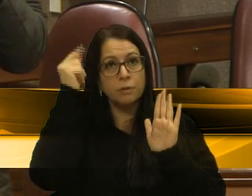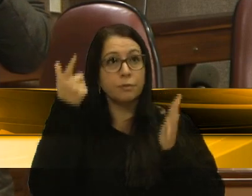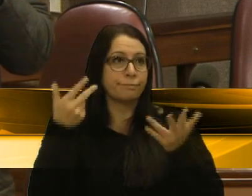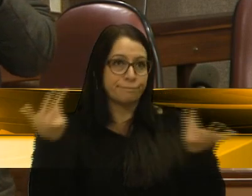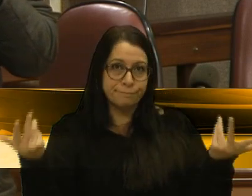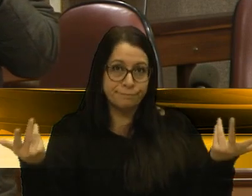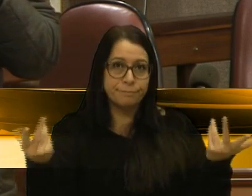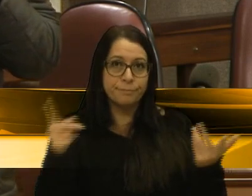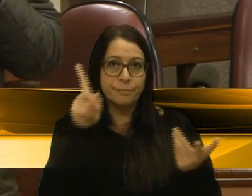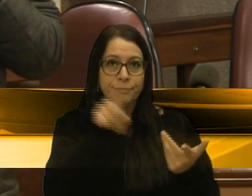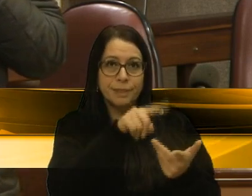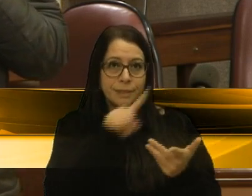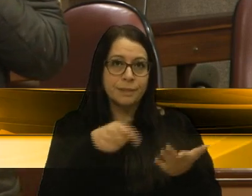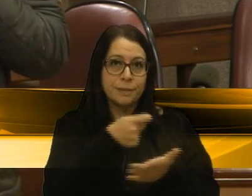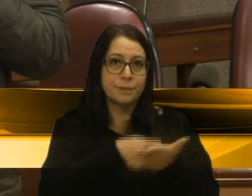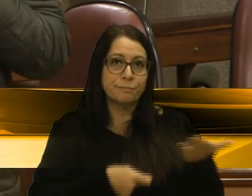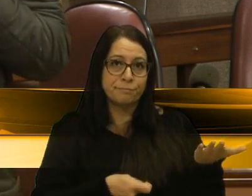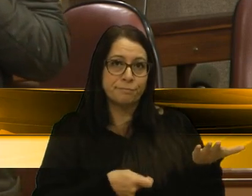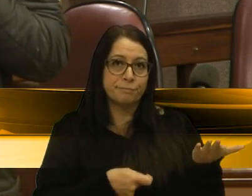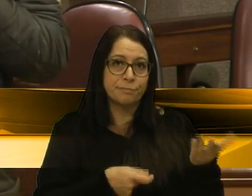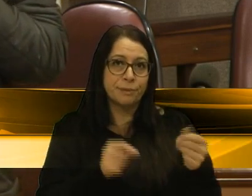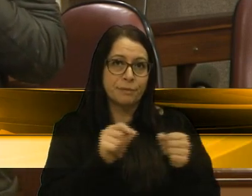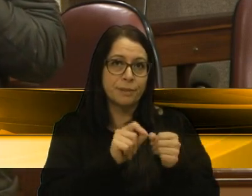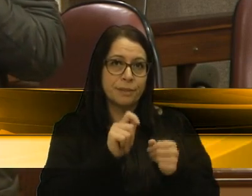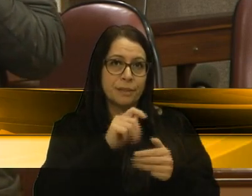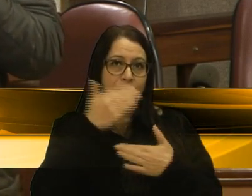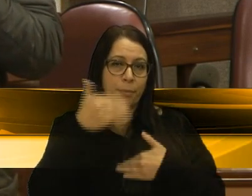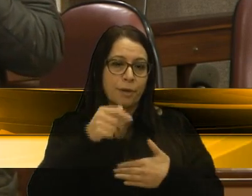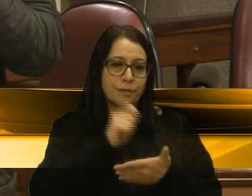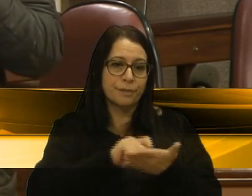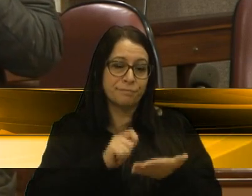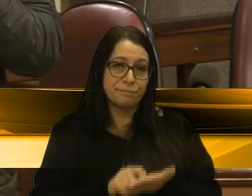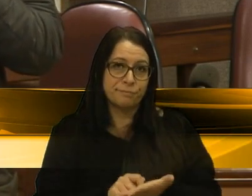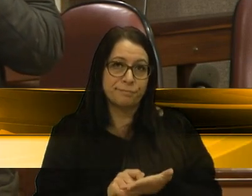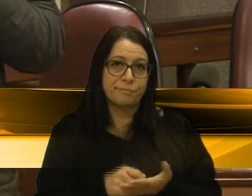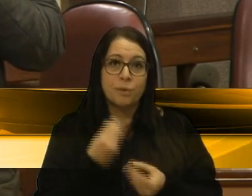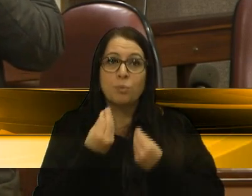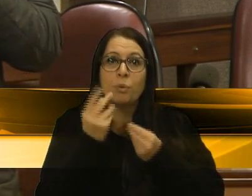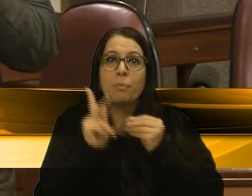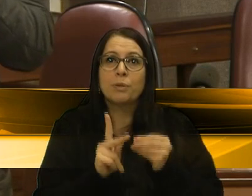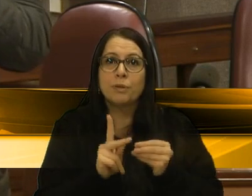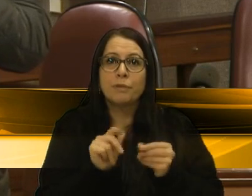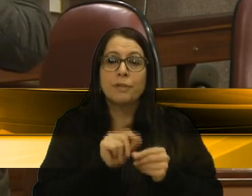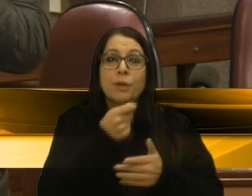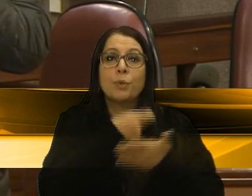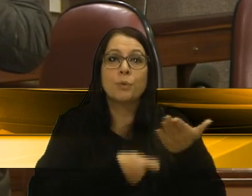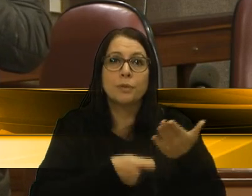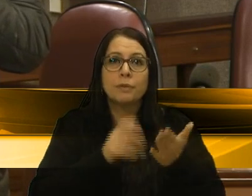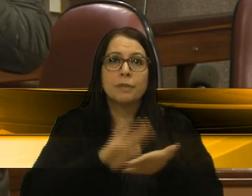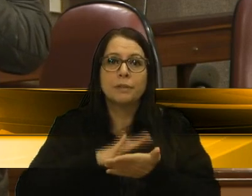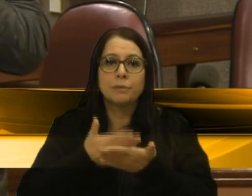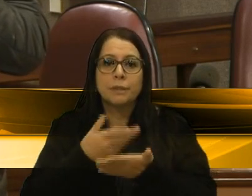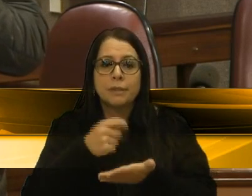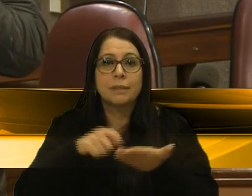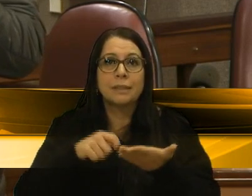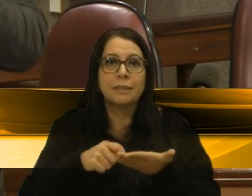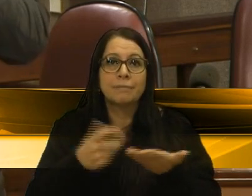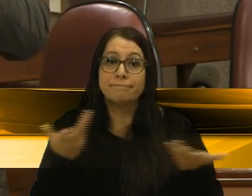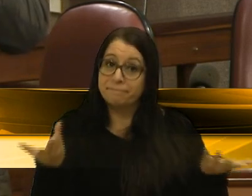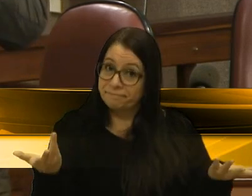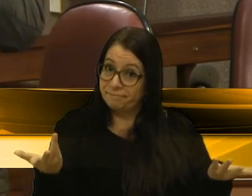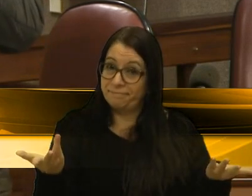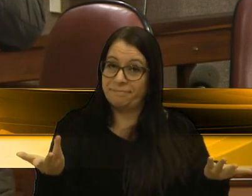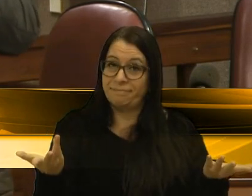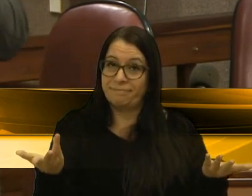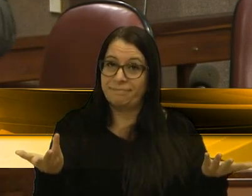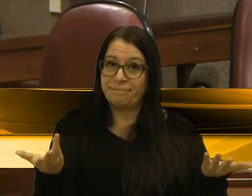vão cancelar o concurso, porque só fizeram a prova escrita e não a prova... Como é que uma pessoa que faz um concurso para intérprete vai lá, faz o concurso só escrito,